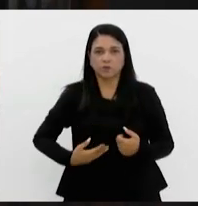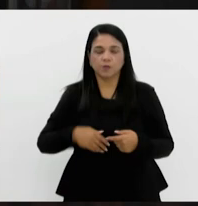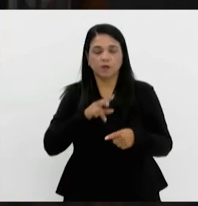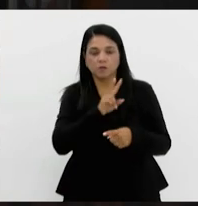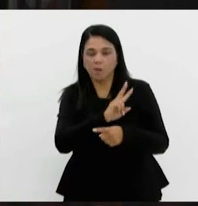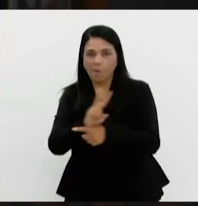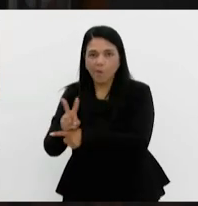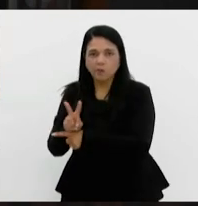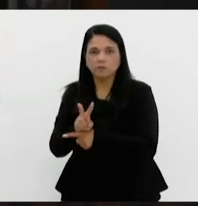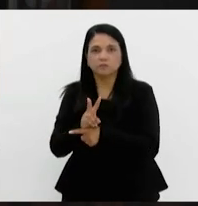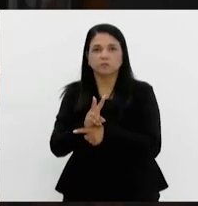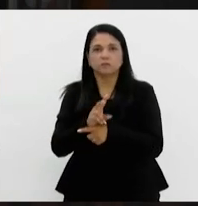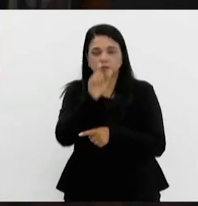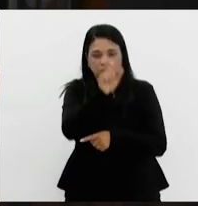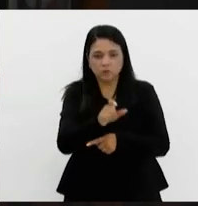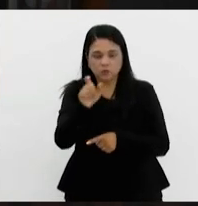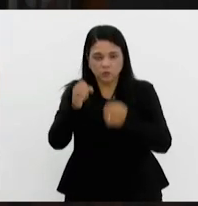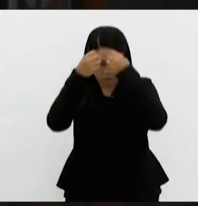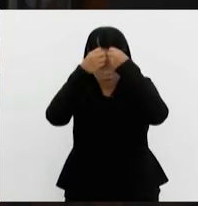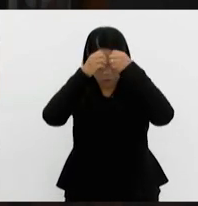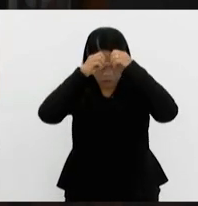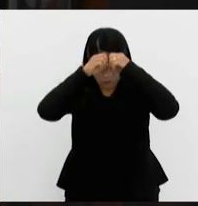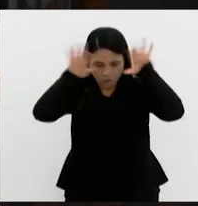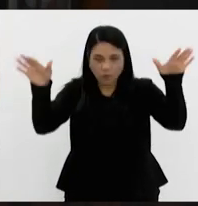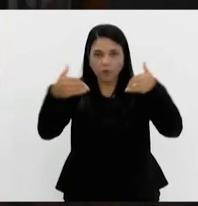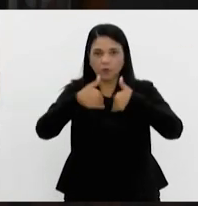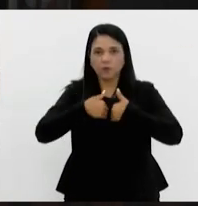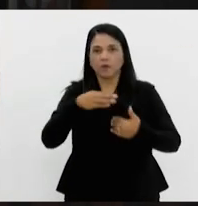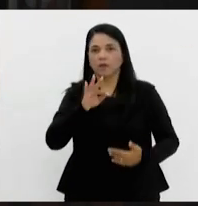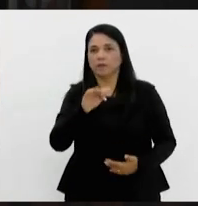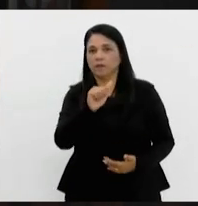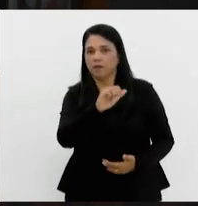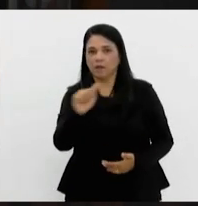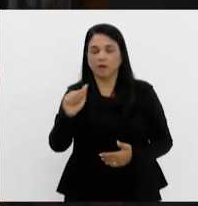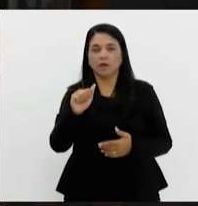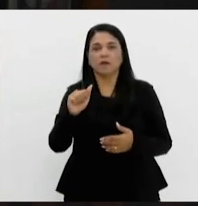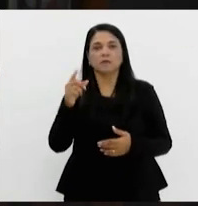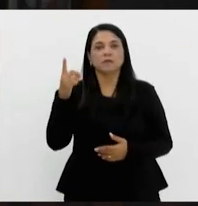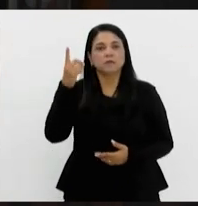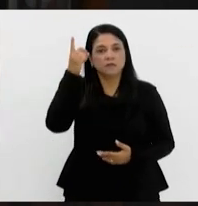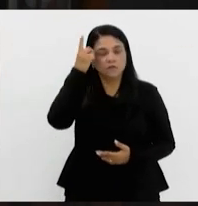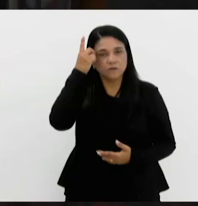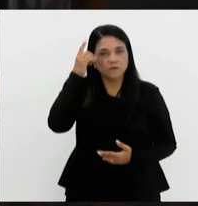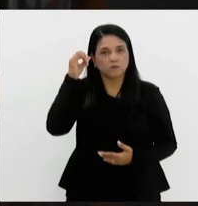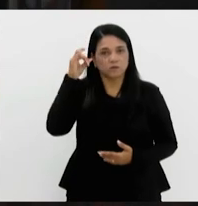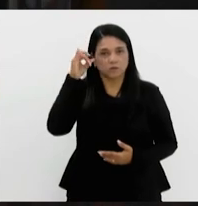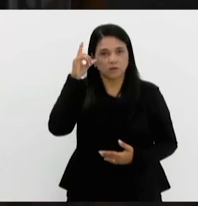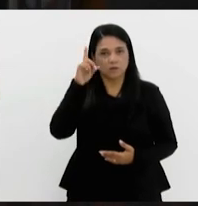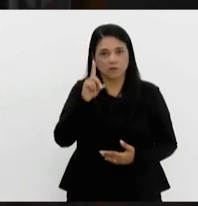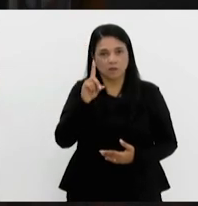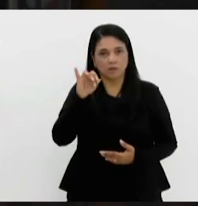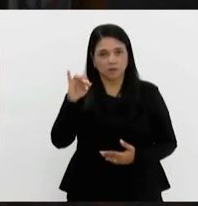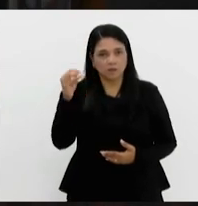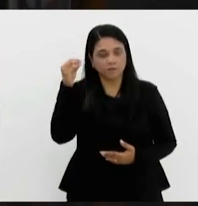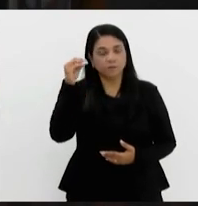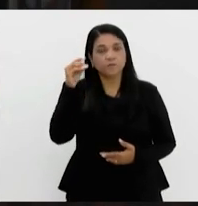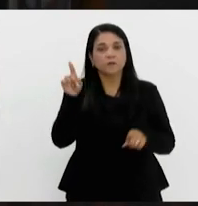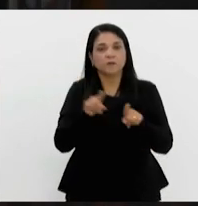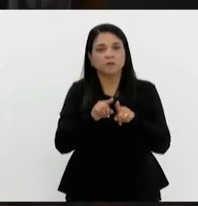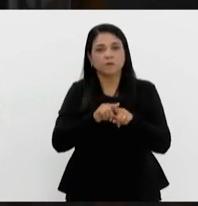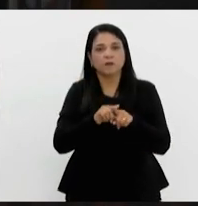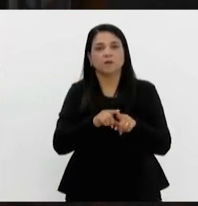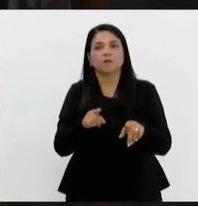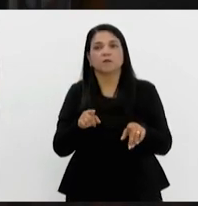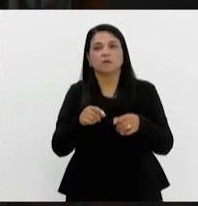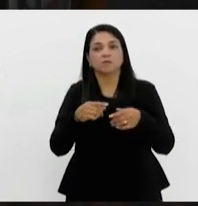no transtorno do espectro autista, TEA, deficiente intelectual e surdo no estado do Rio de Janeiro. Parecer da Comissão de Indicação